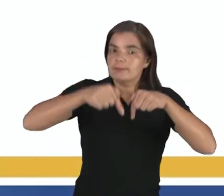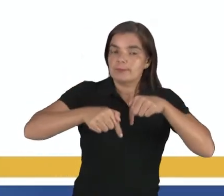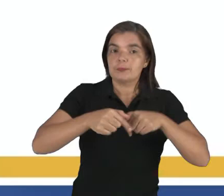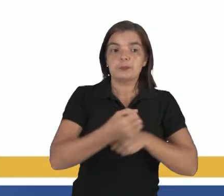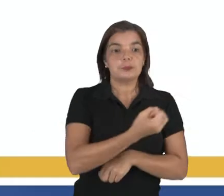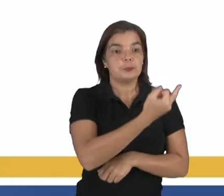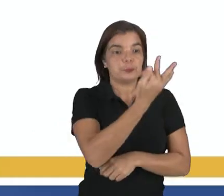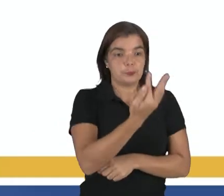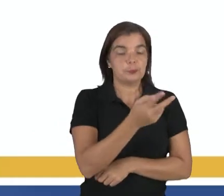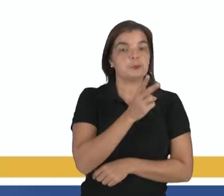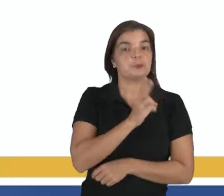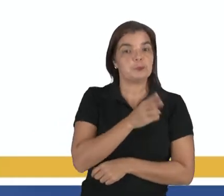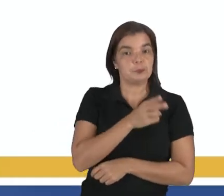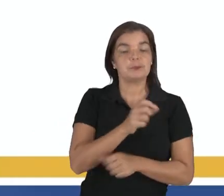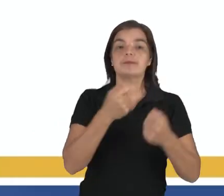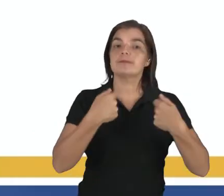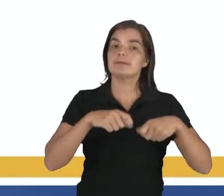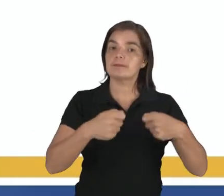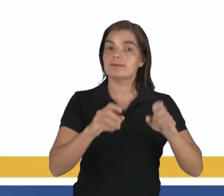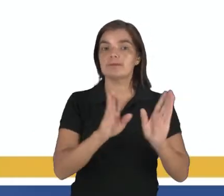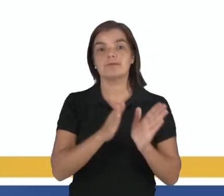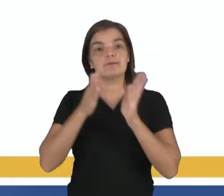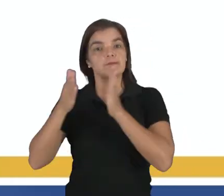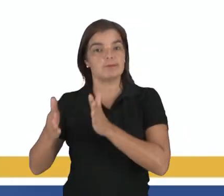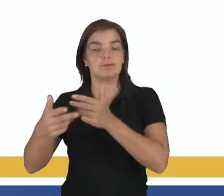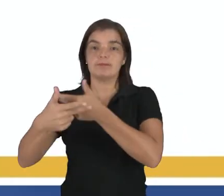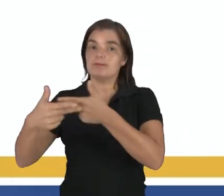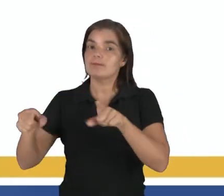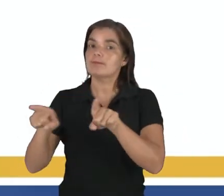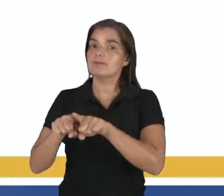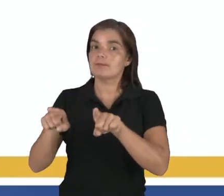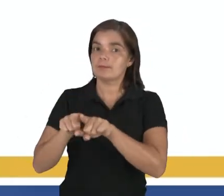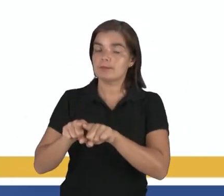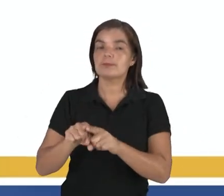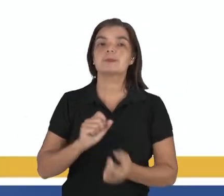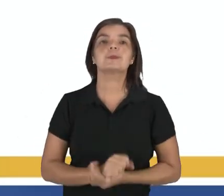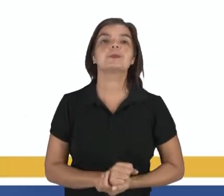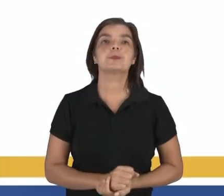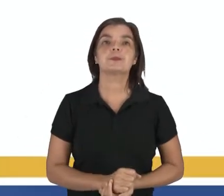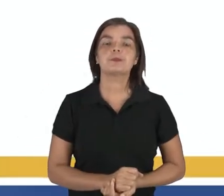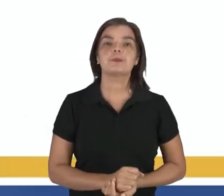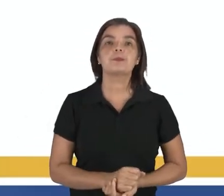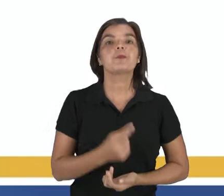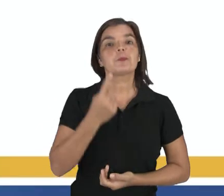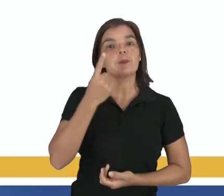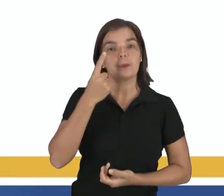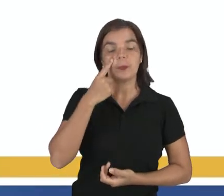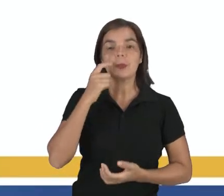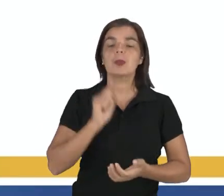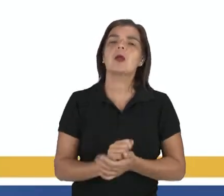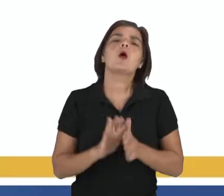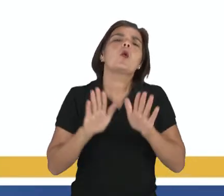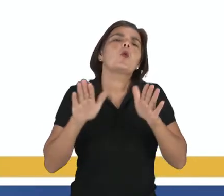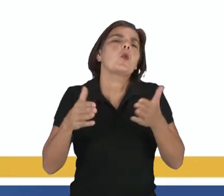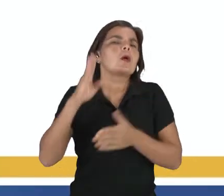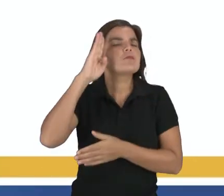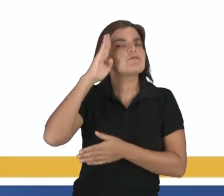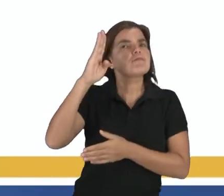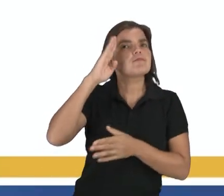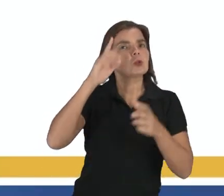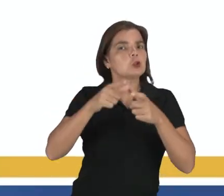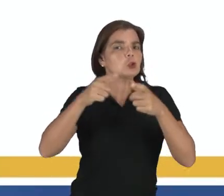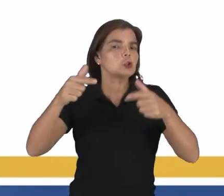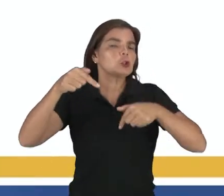lado dos reagentes, ele precisa aparecer no lado do produto, ok? Então, nós temos aqui, quais são as